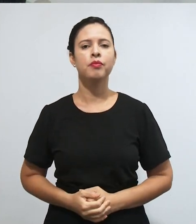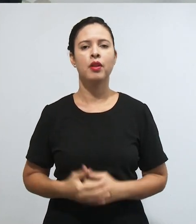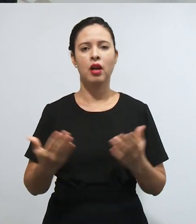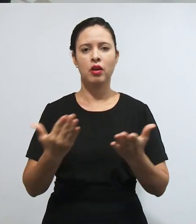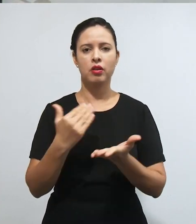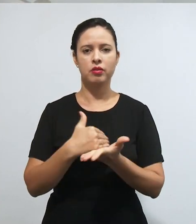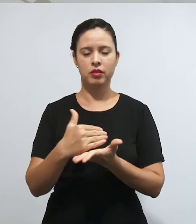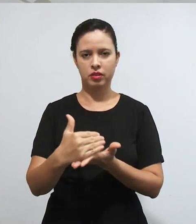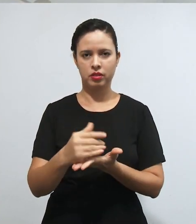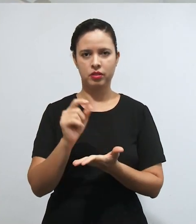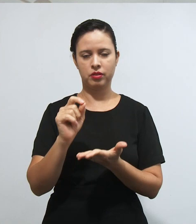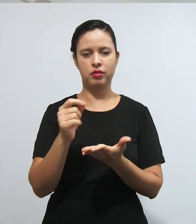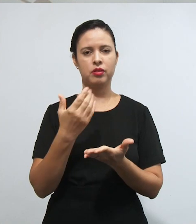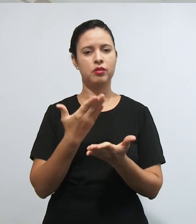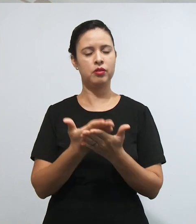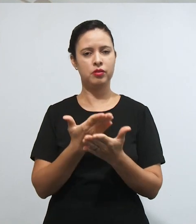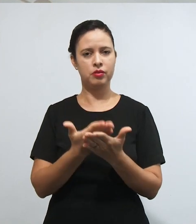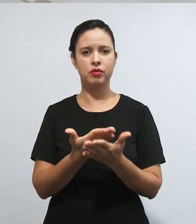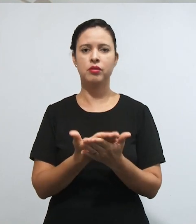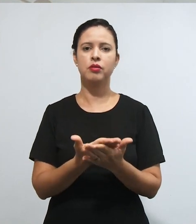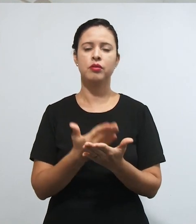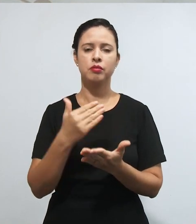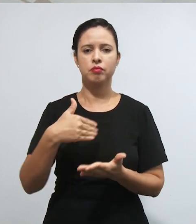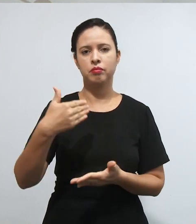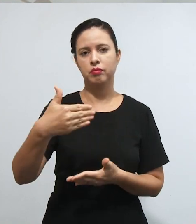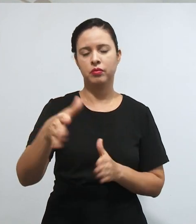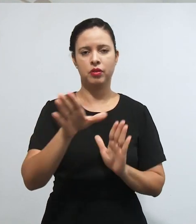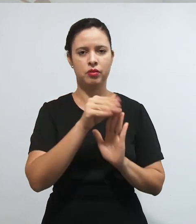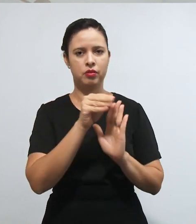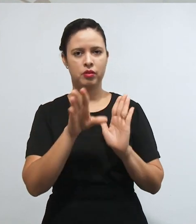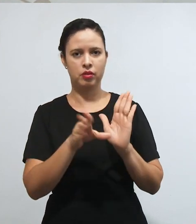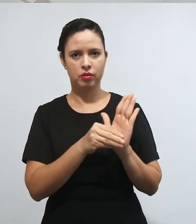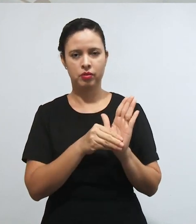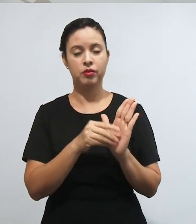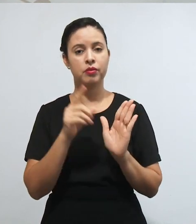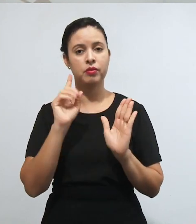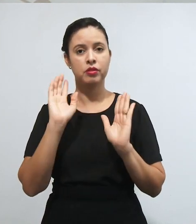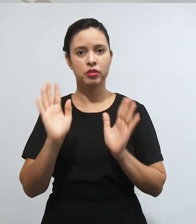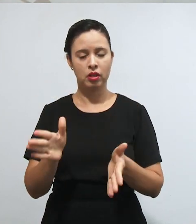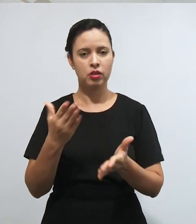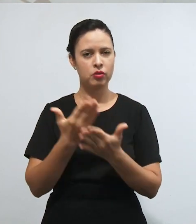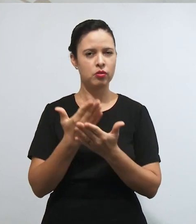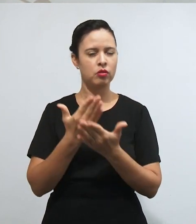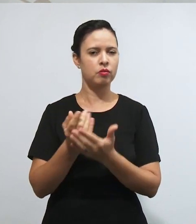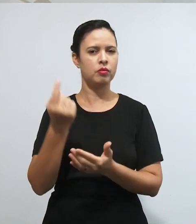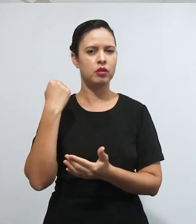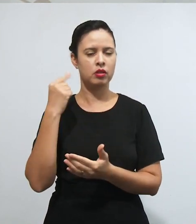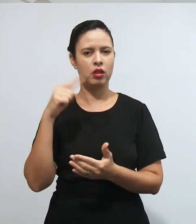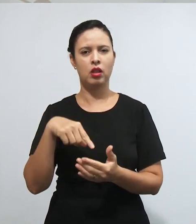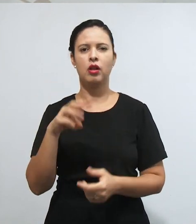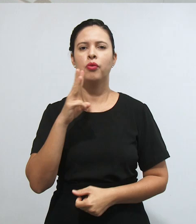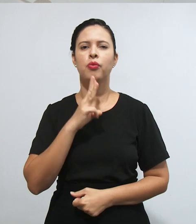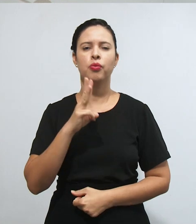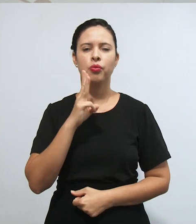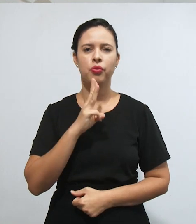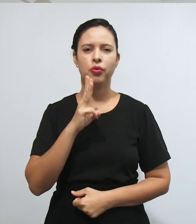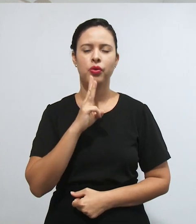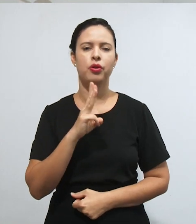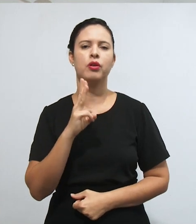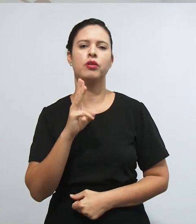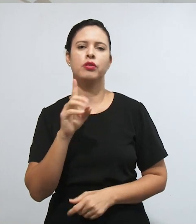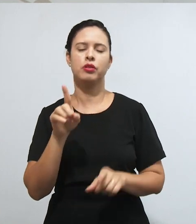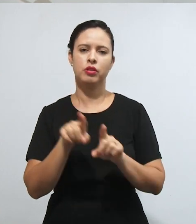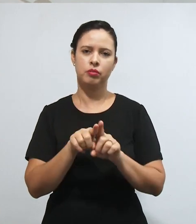início então à nossa aula de hoje, dando continuidade aos nossos conteúdos. Nós vimos na aula passada sobre editor de texto e